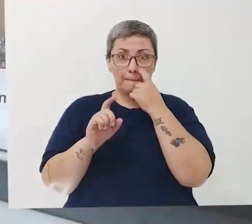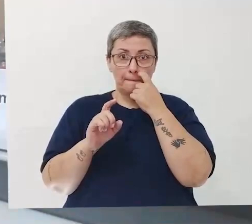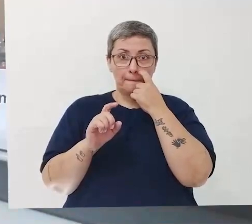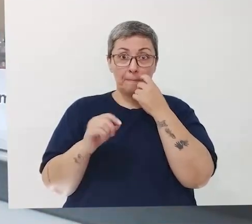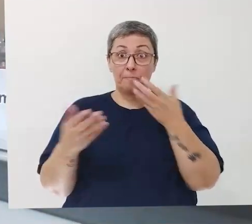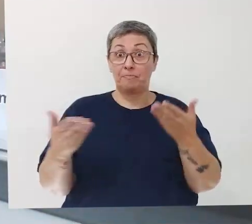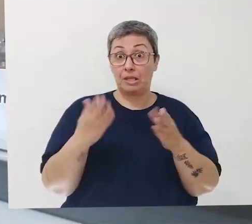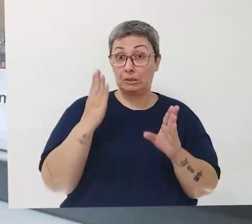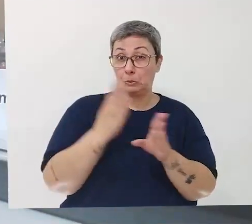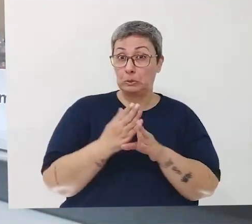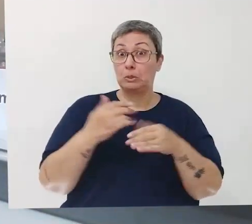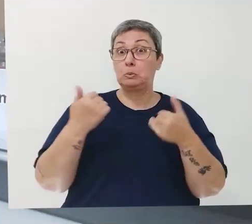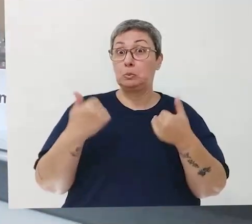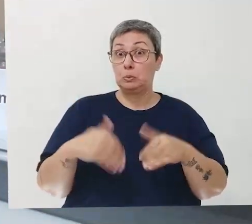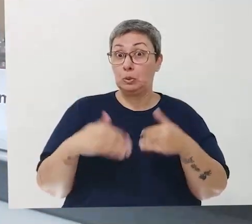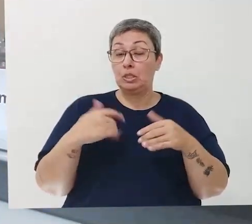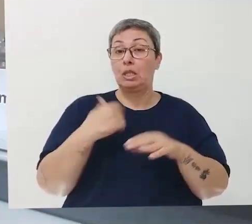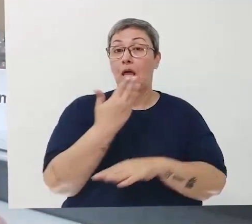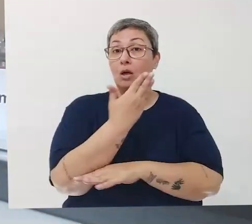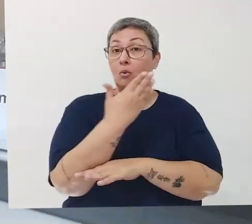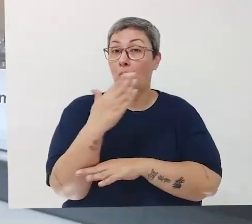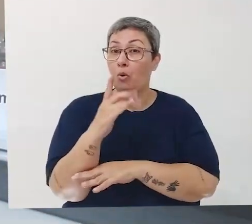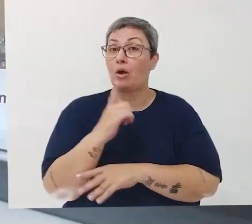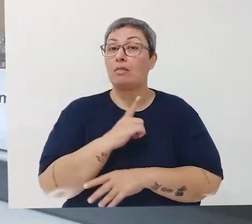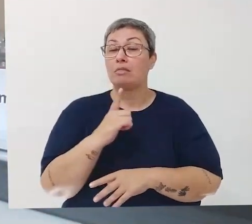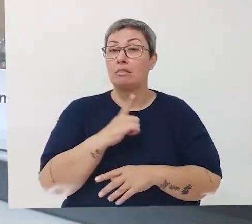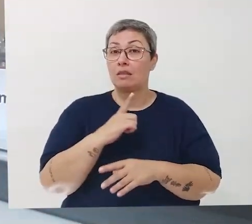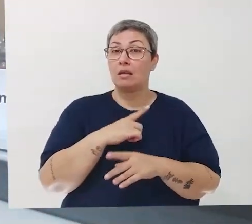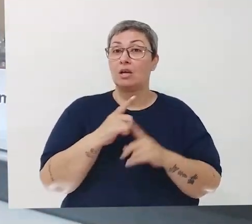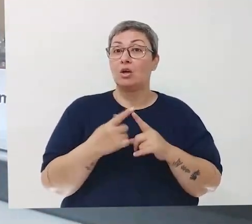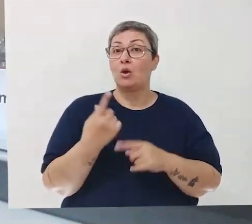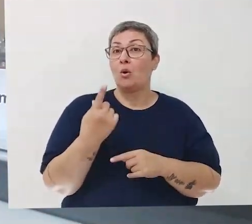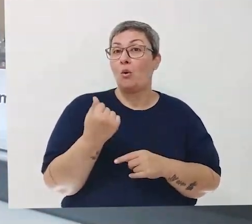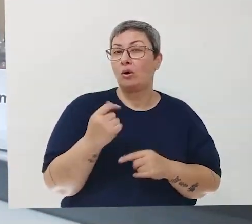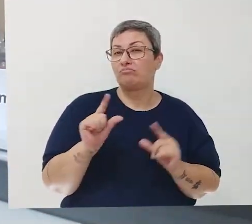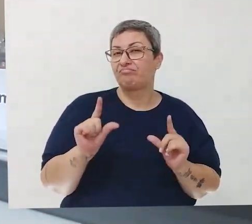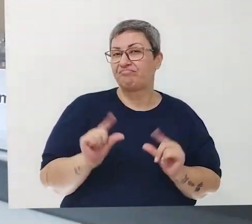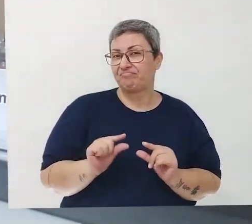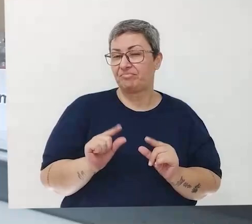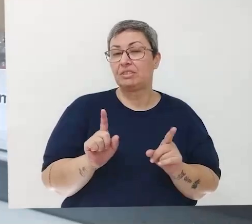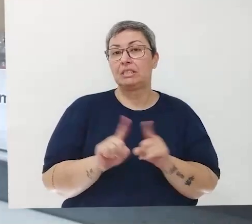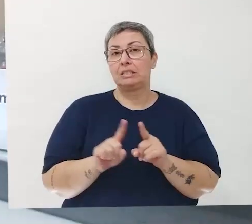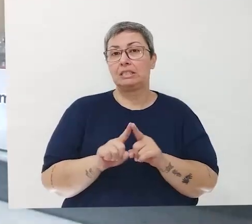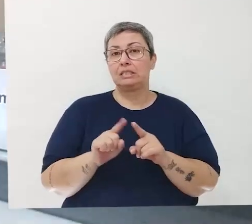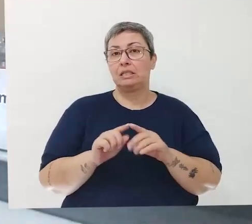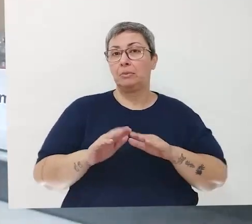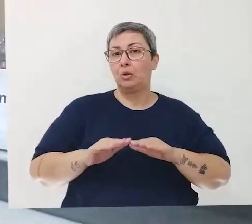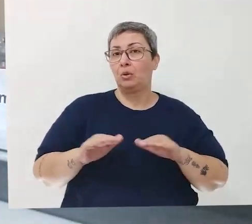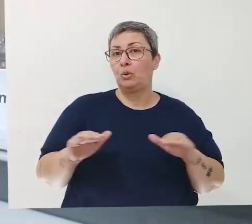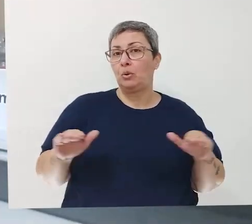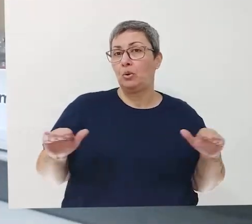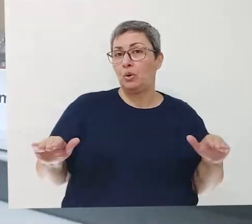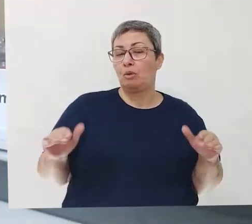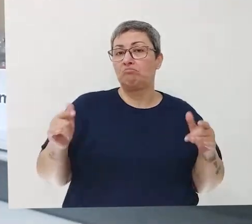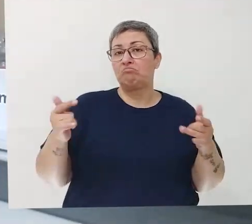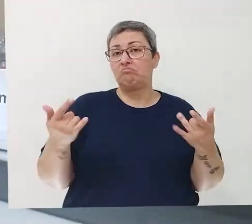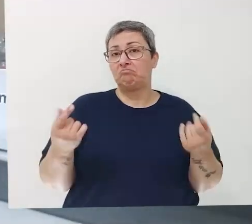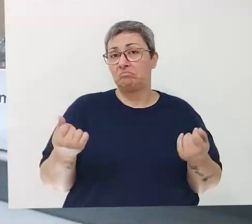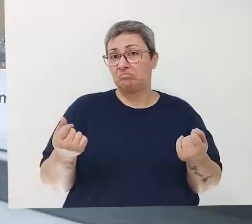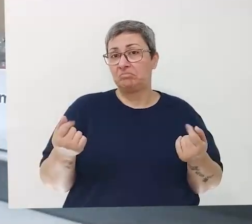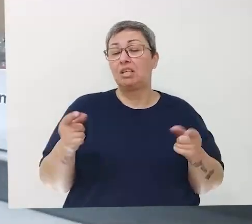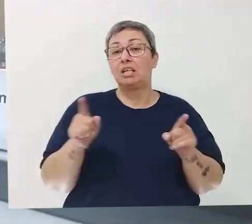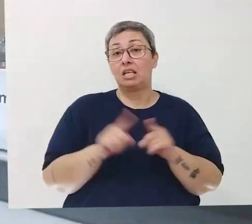encontrado abundantemente na natureza, com custos baixos e estabilidade nos